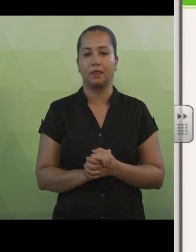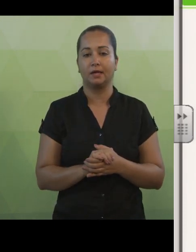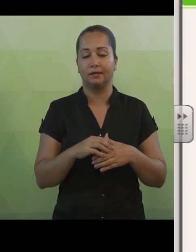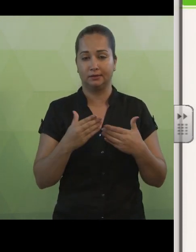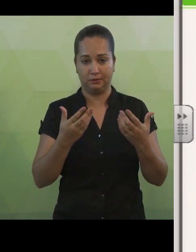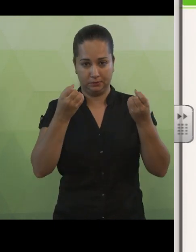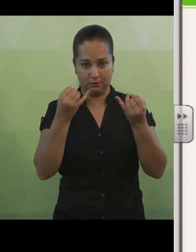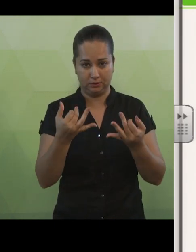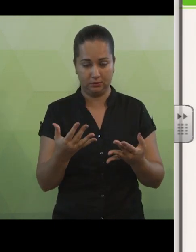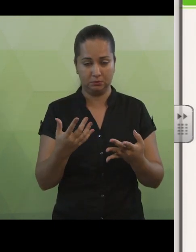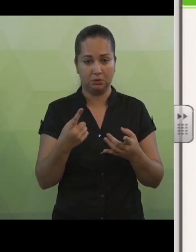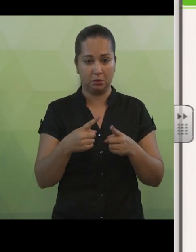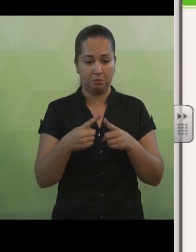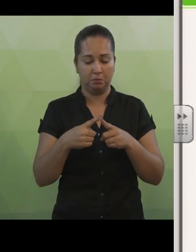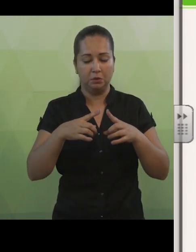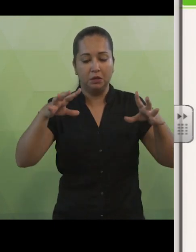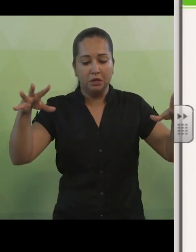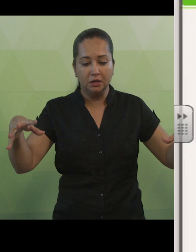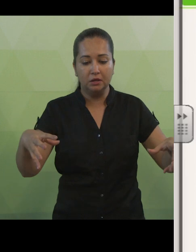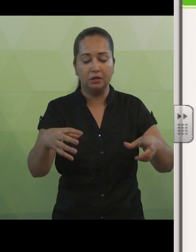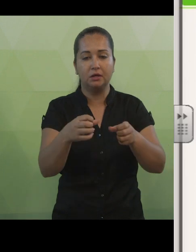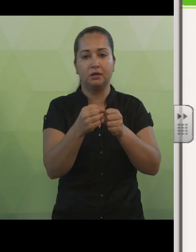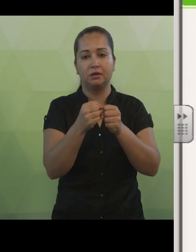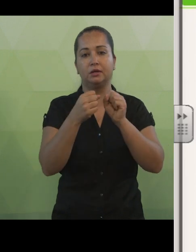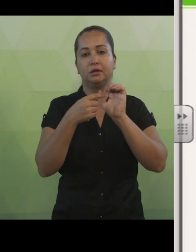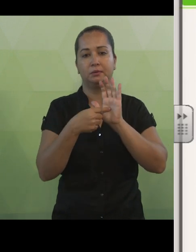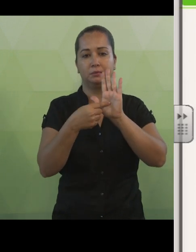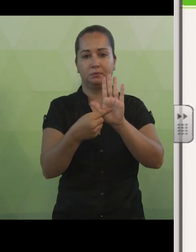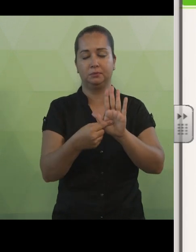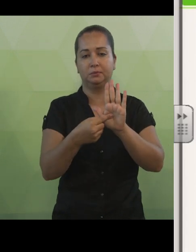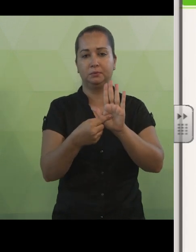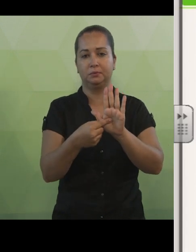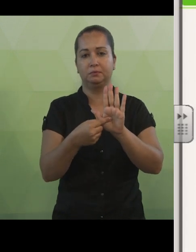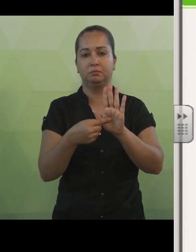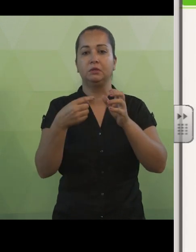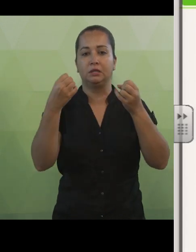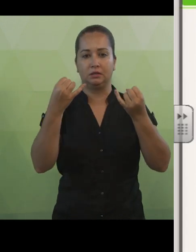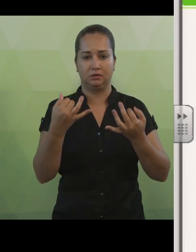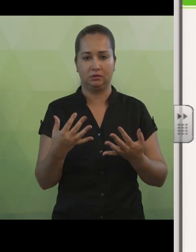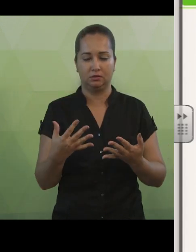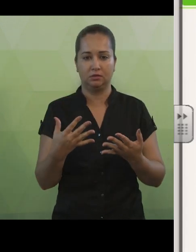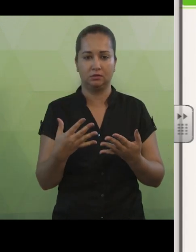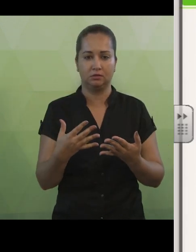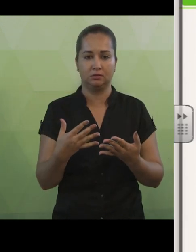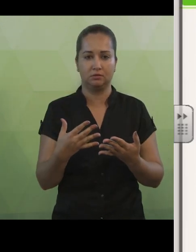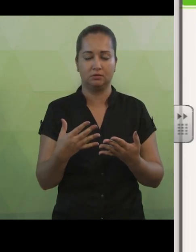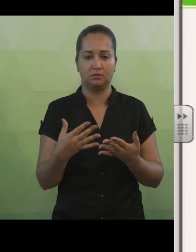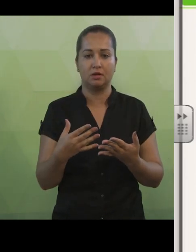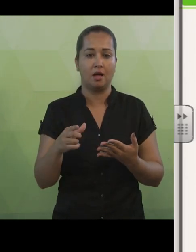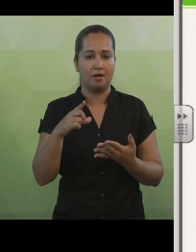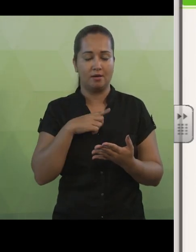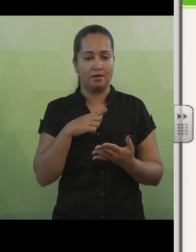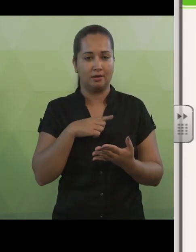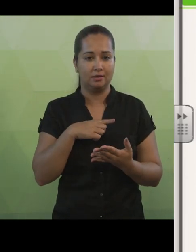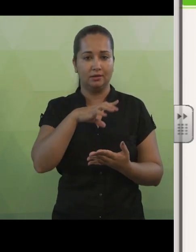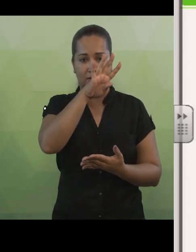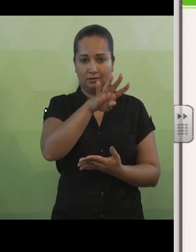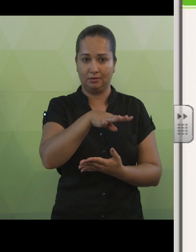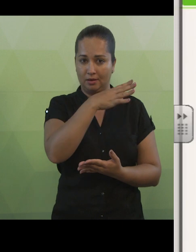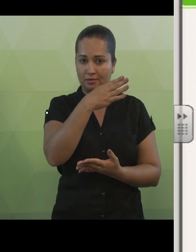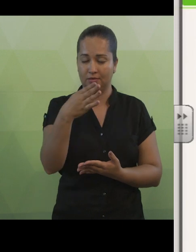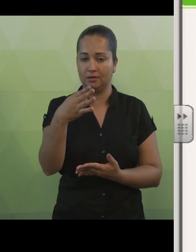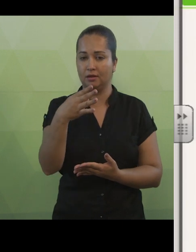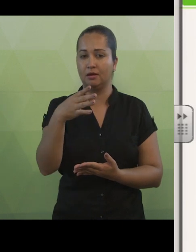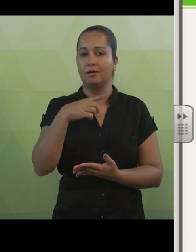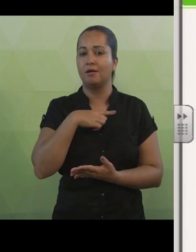para dizer que toda SGBD deve possuir, além dos dados dos usuários persistidos na tabela, ele também tem